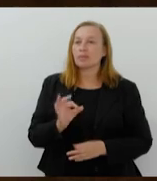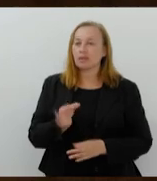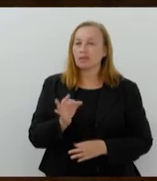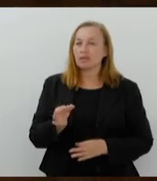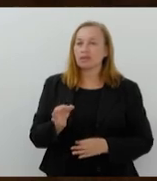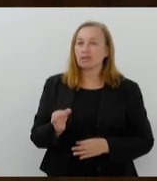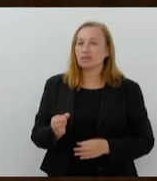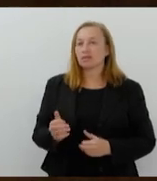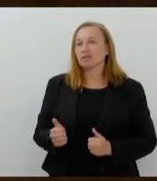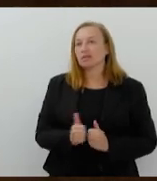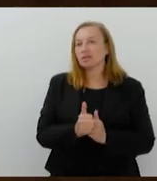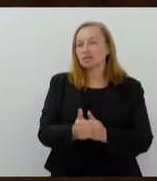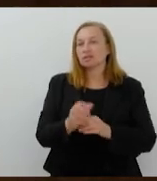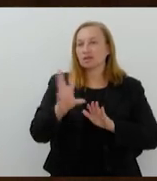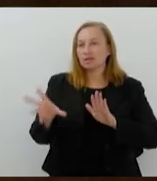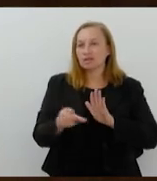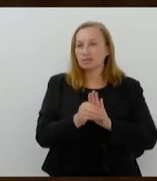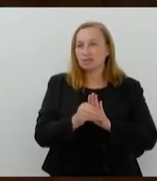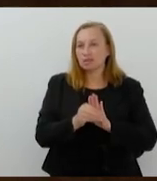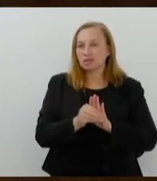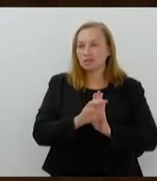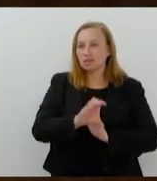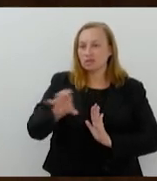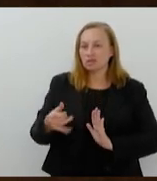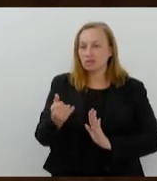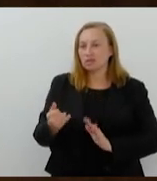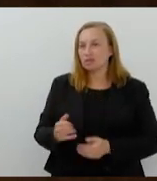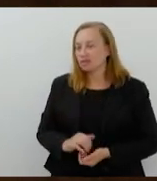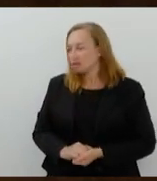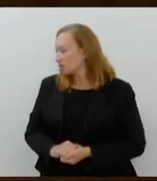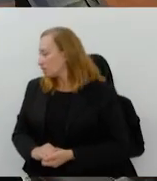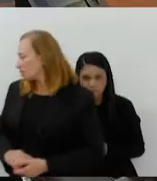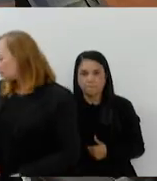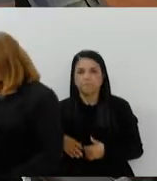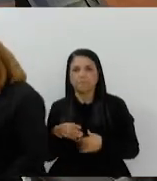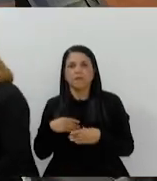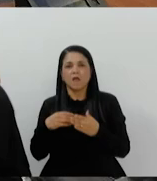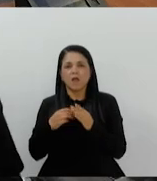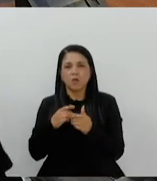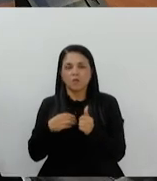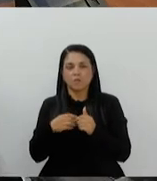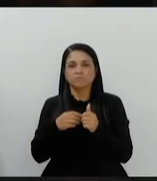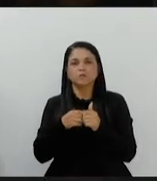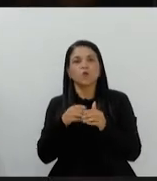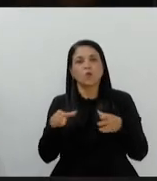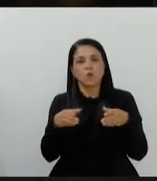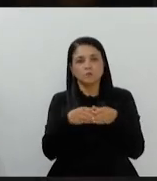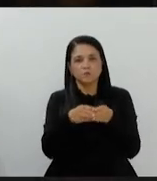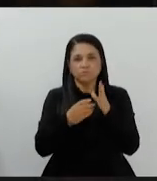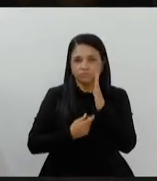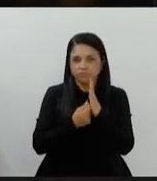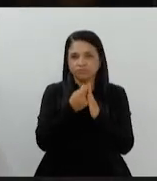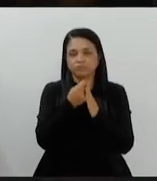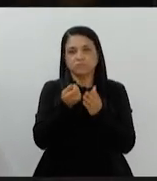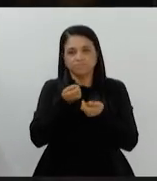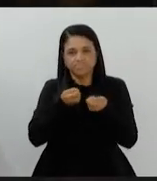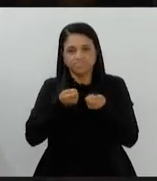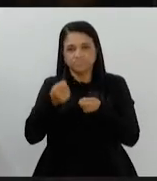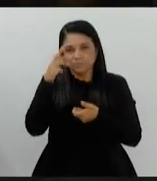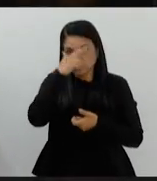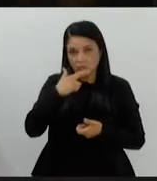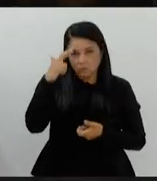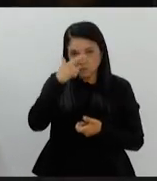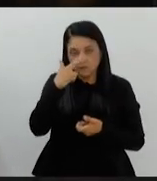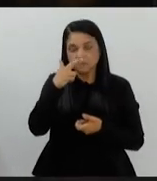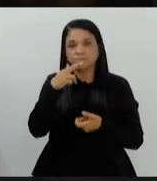evidentemente, as emendas da CCJ. Pela Comissão de Orçamento, Finanças, Fiscalização Financeira